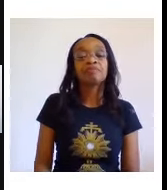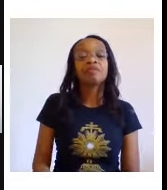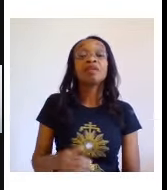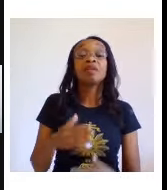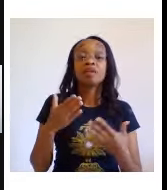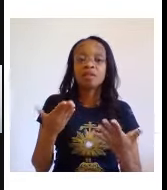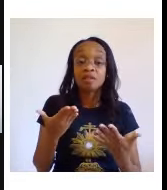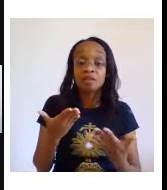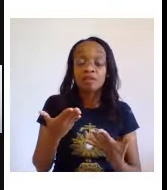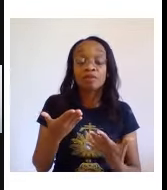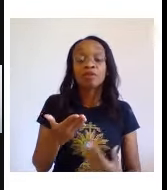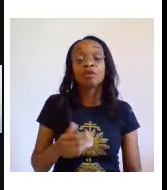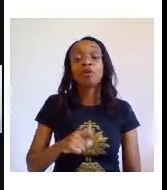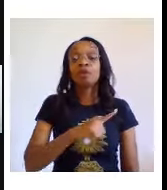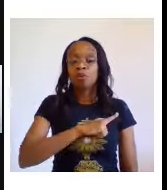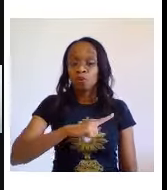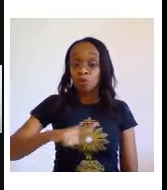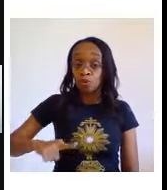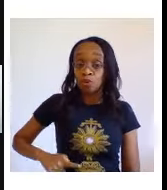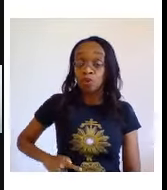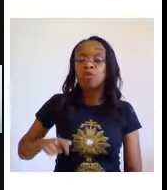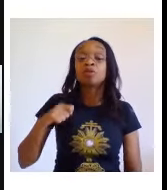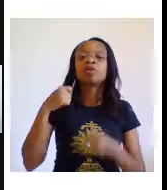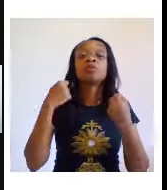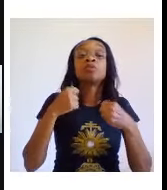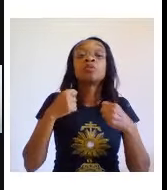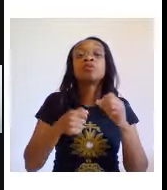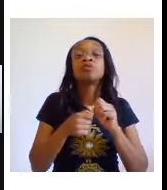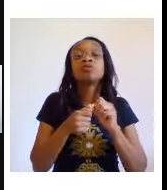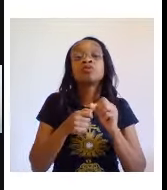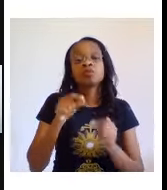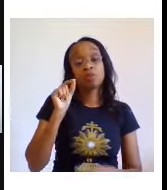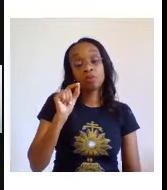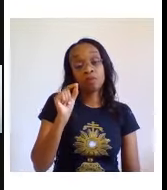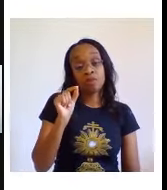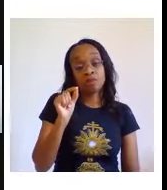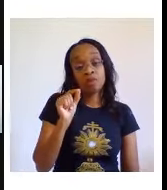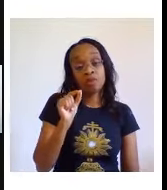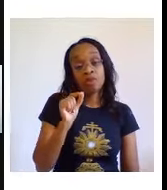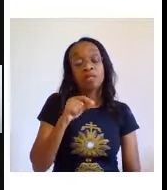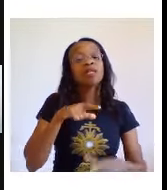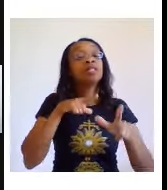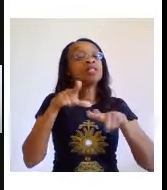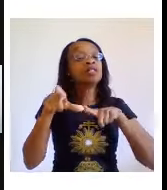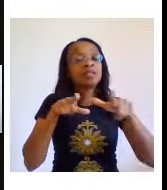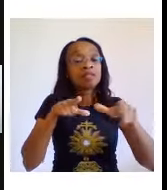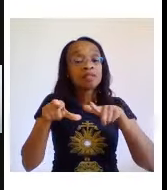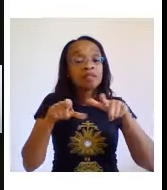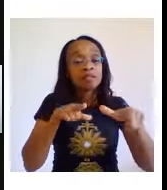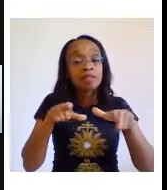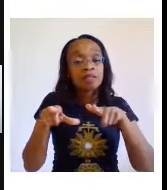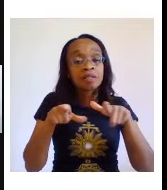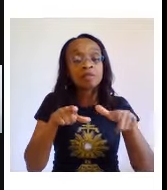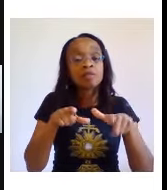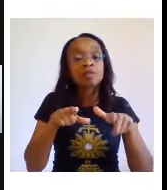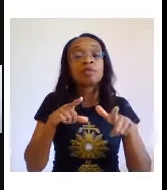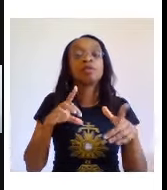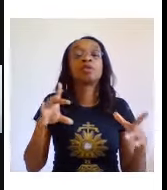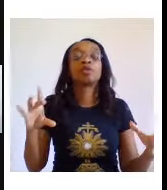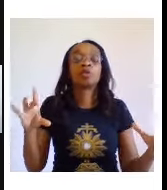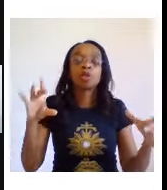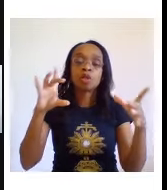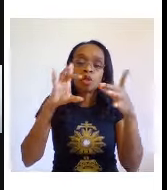a questão das políticas públicas. Trabalhando numa instituição